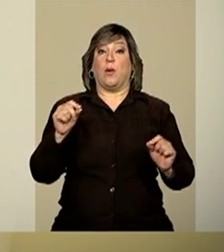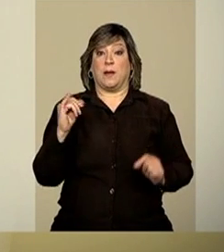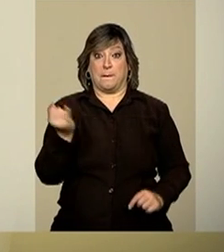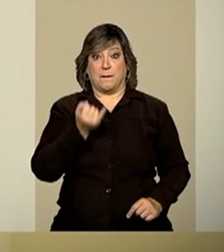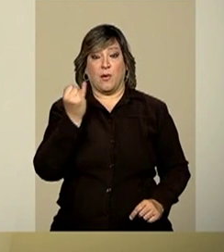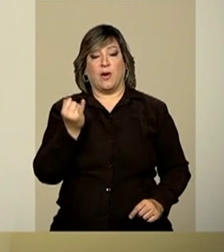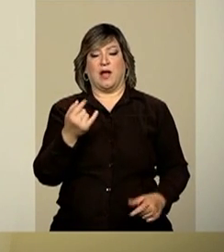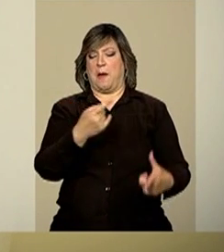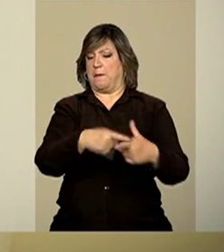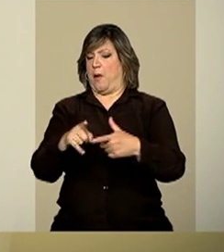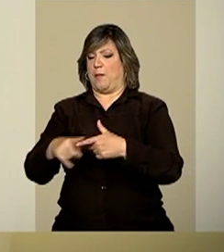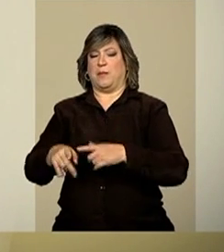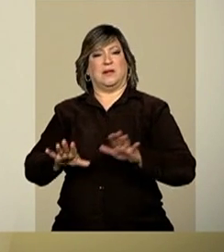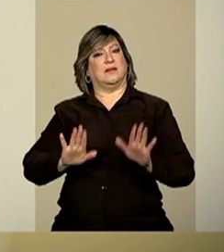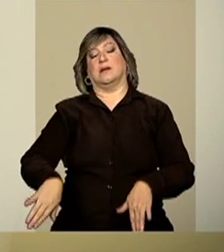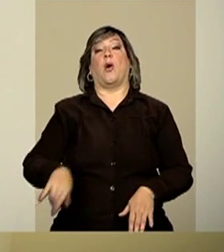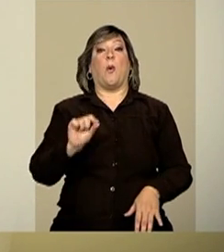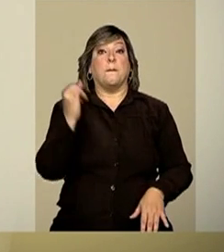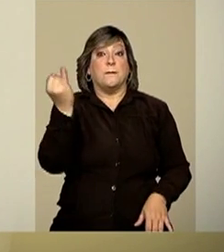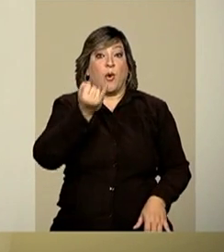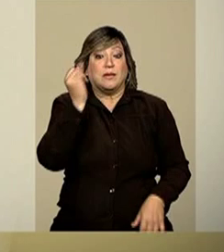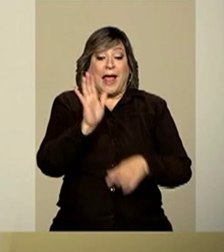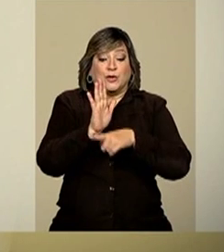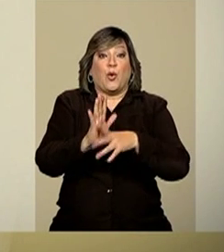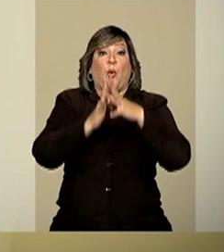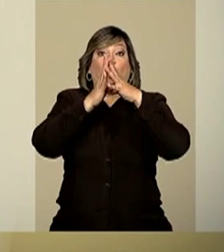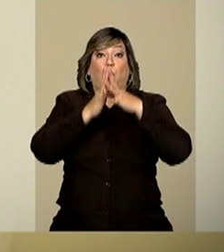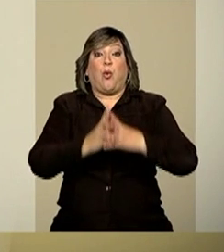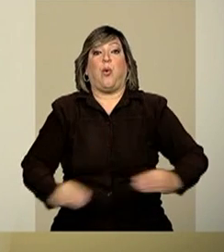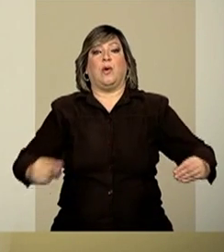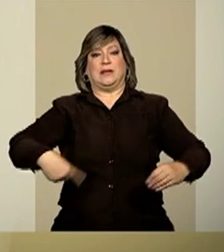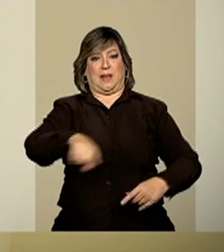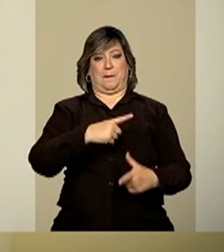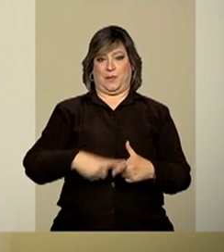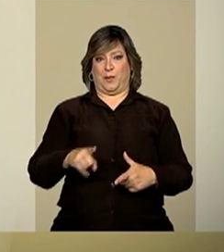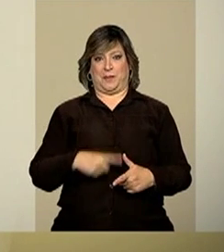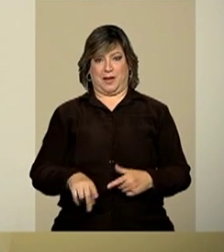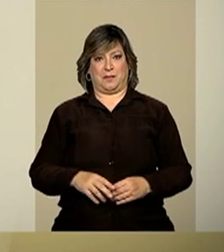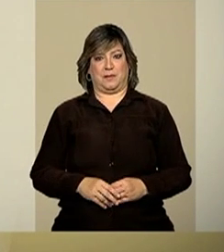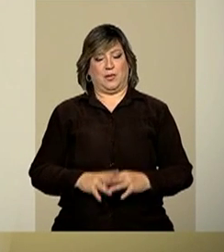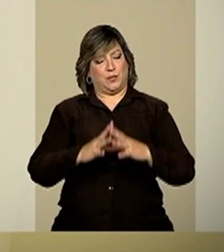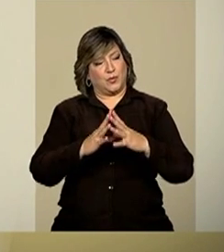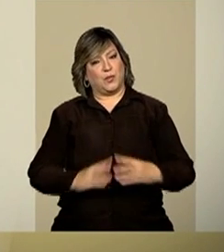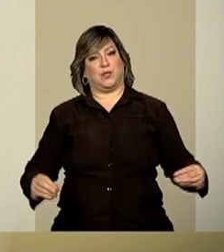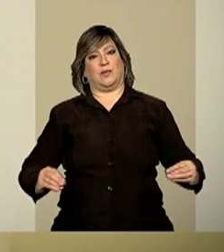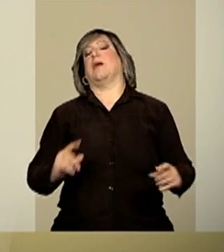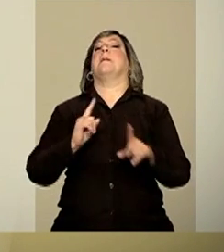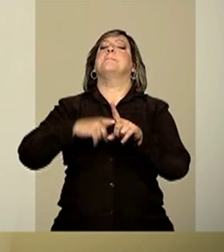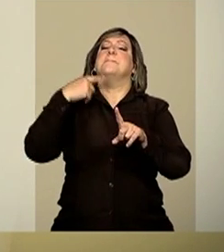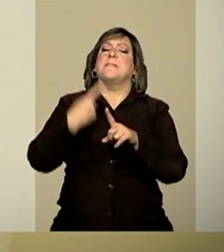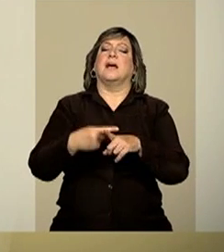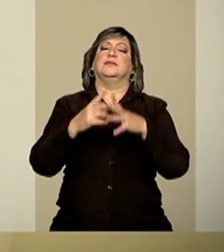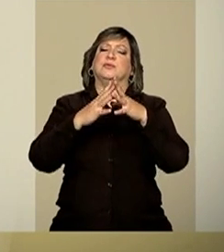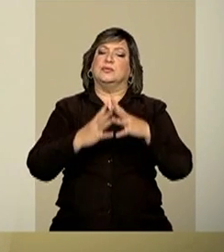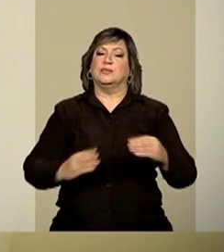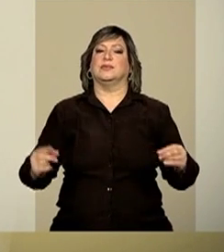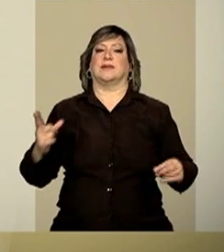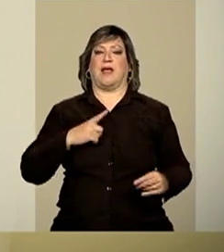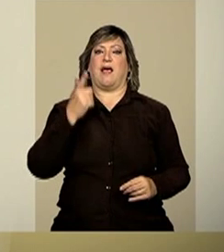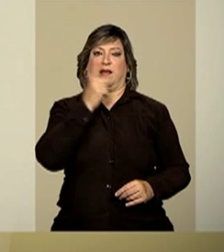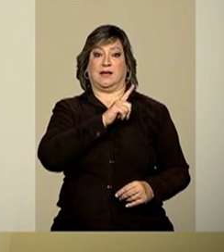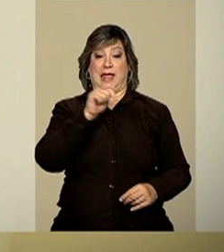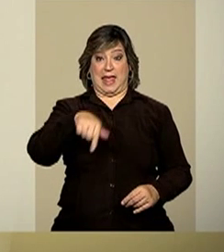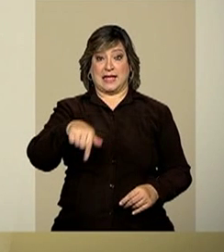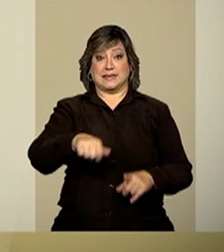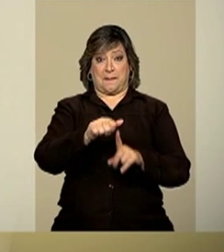termos problemas. O importante é termos as soluções. E mais soluções estão a caminho. Ainda este